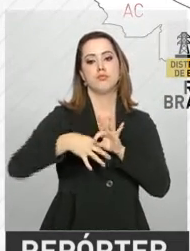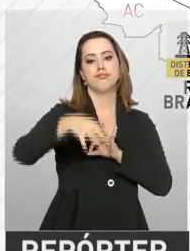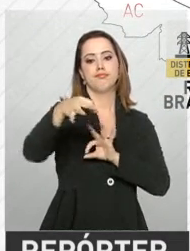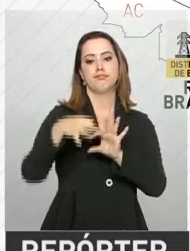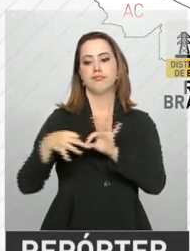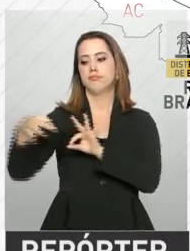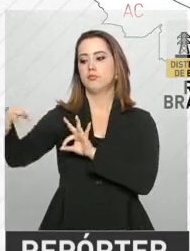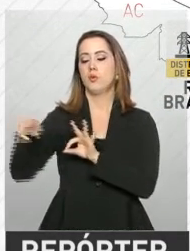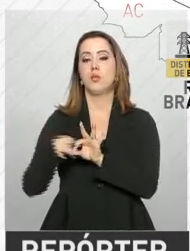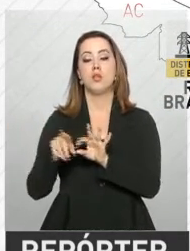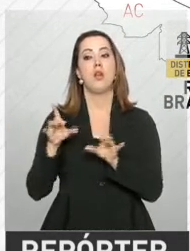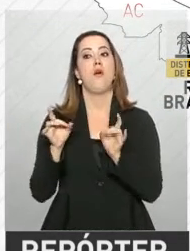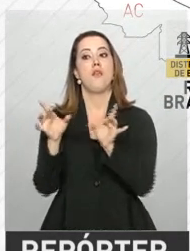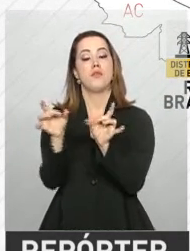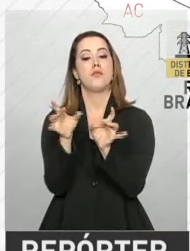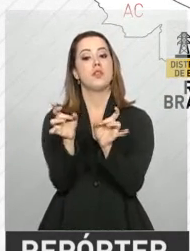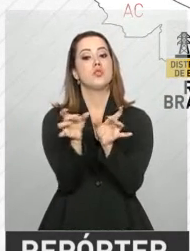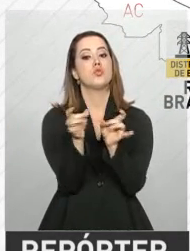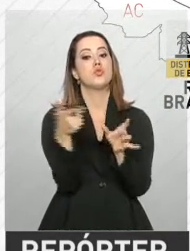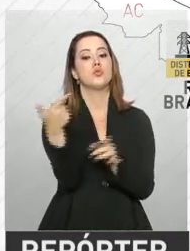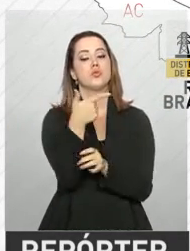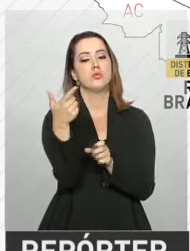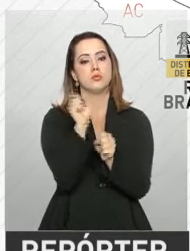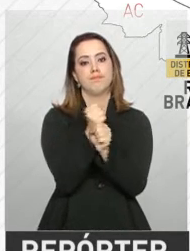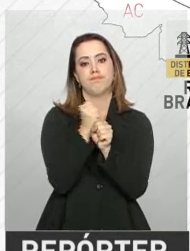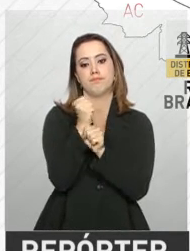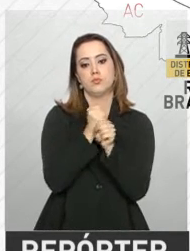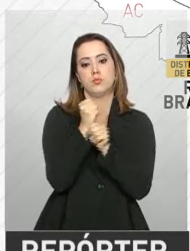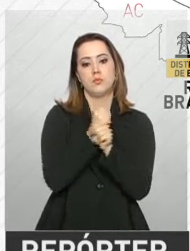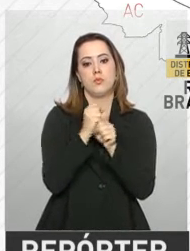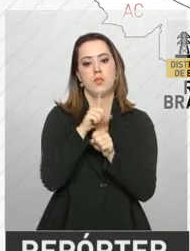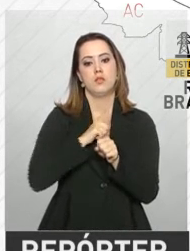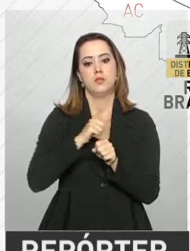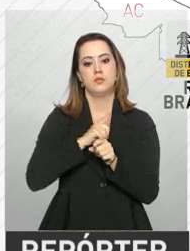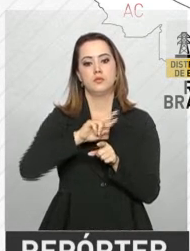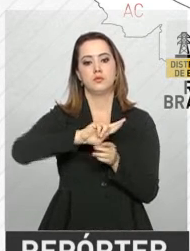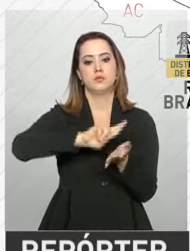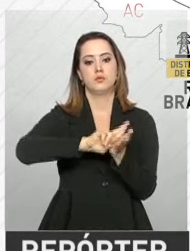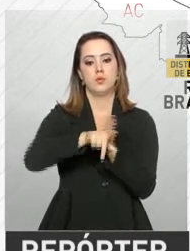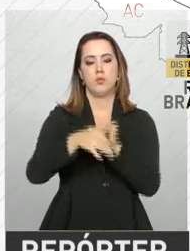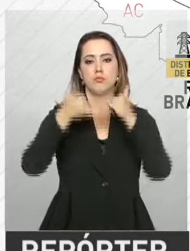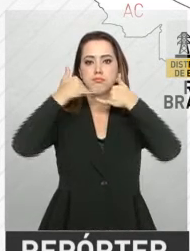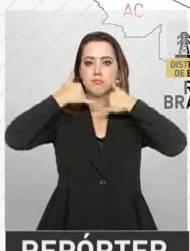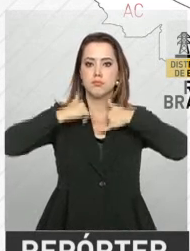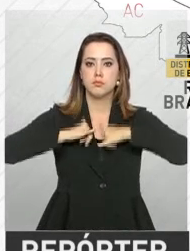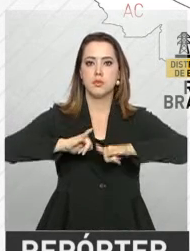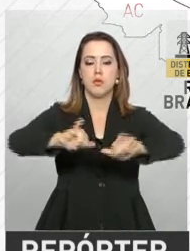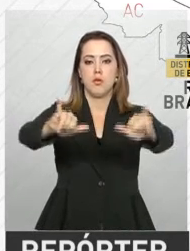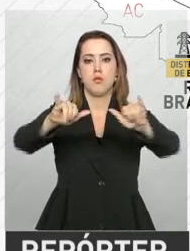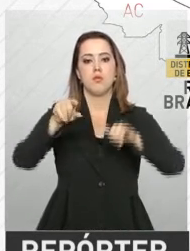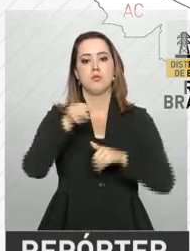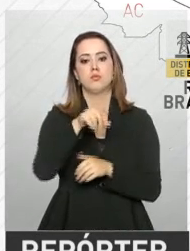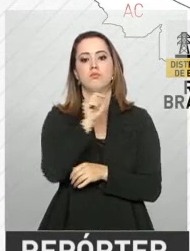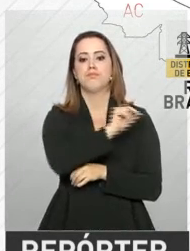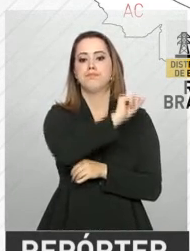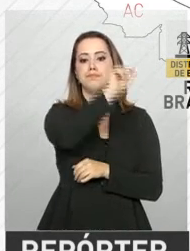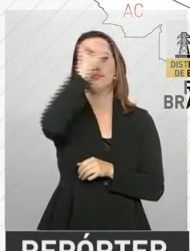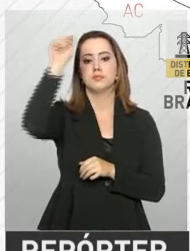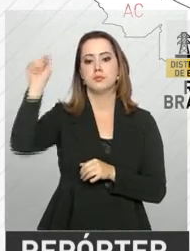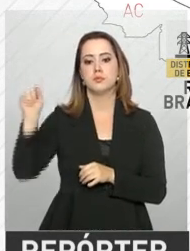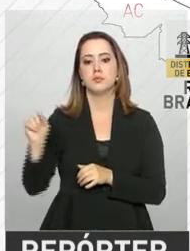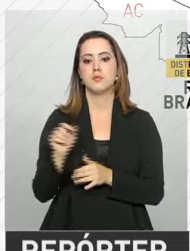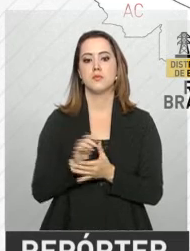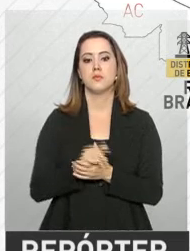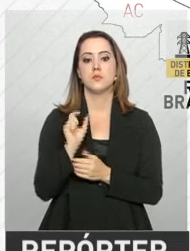as empresas que serão vendidas no segundo semestre de 2017 estão as companhias energéticas do Acre, Alagoas,